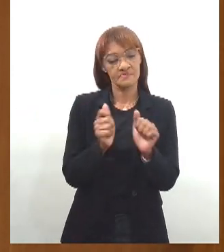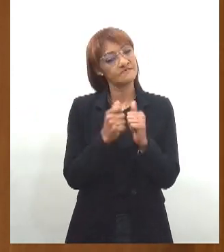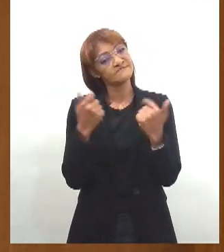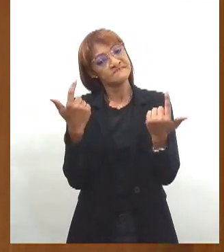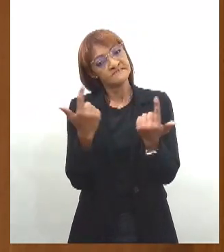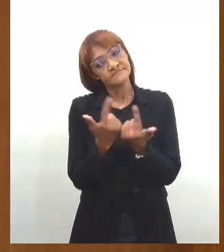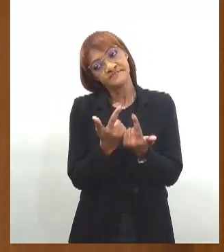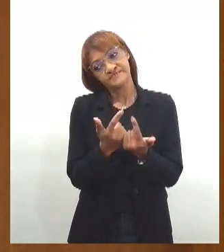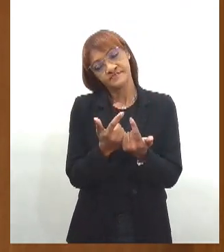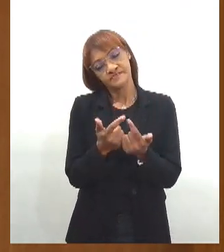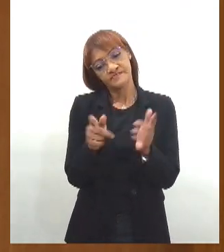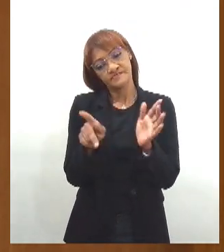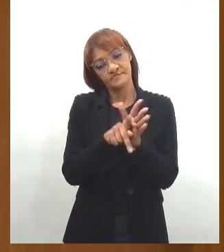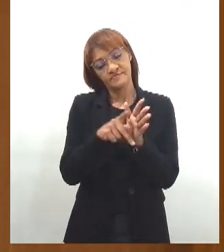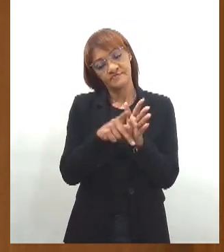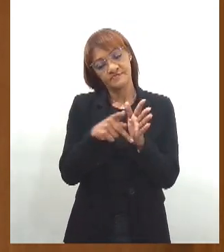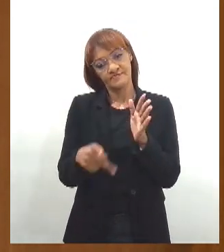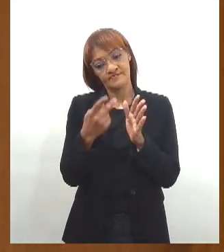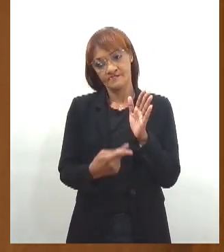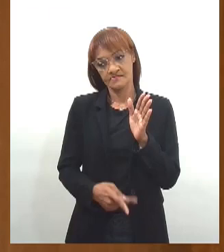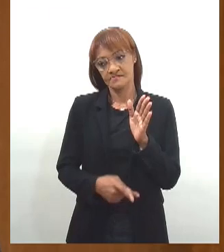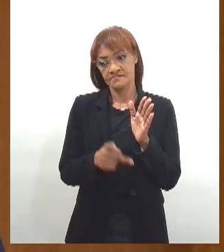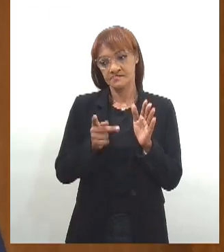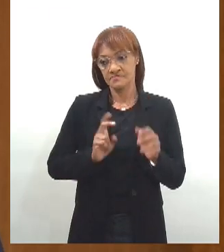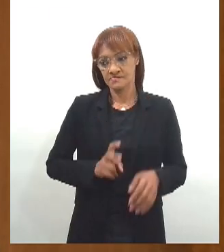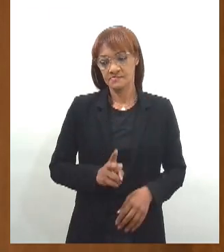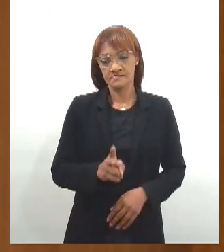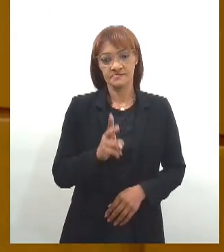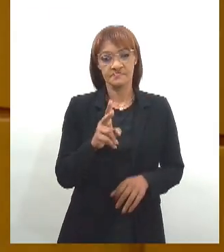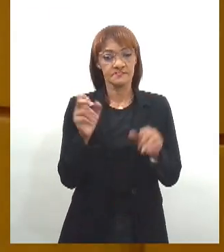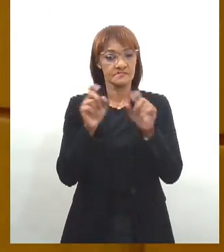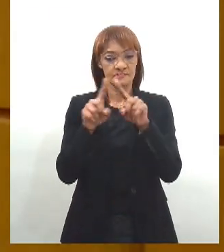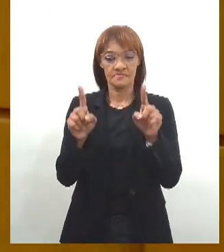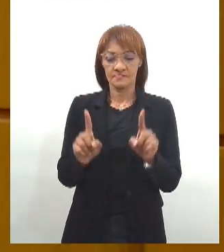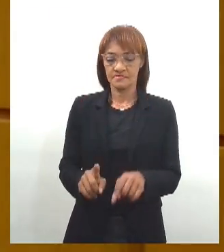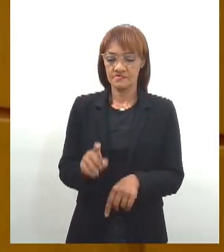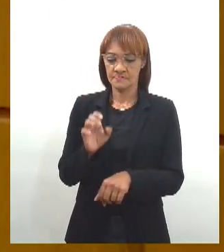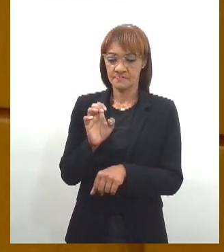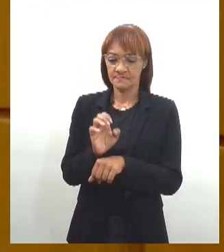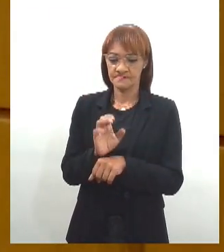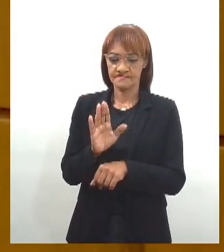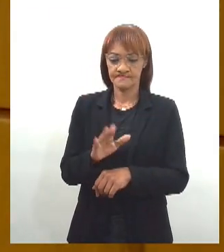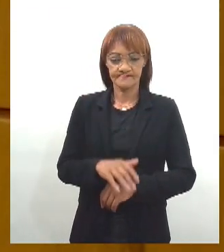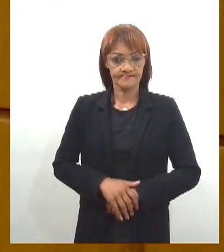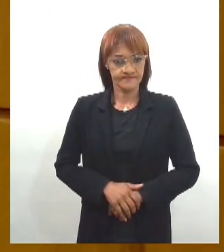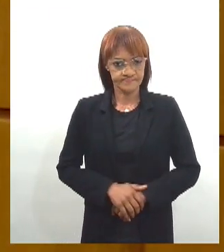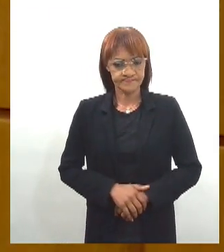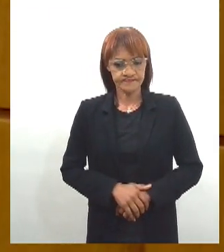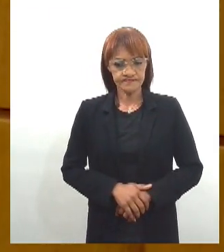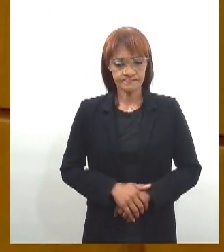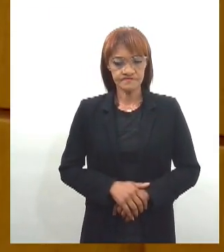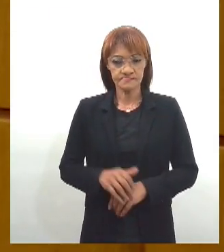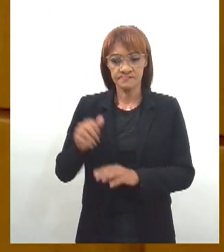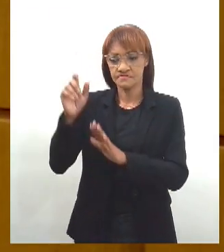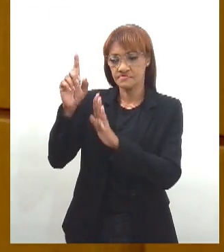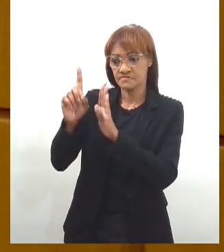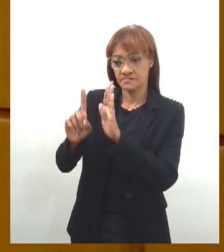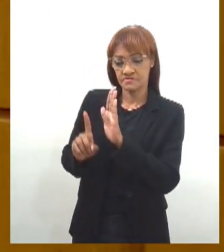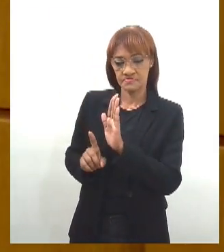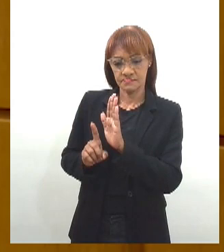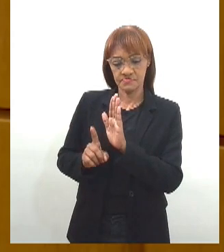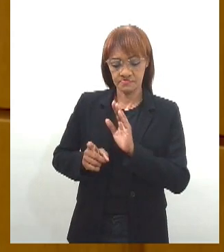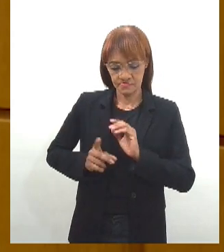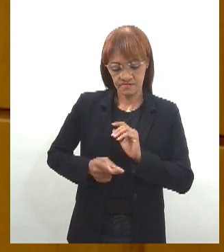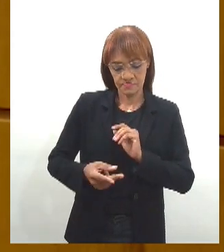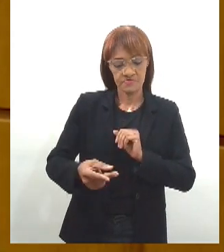trate do abono de permanência dos servidores estaduais. Quem tinha direito ao abono de permanência até